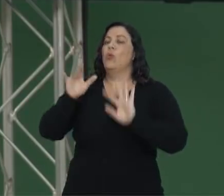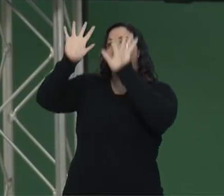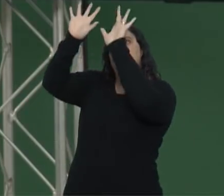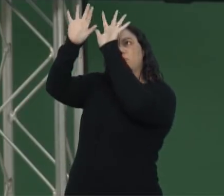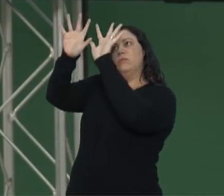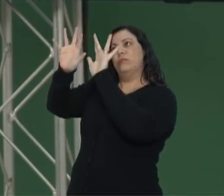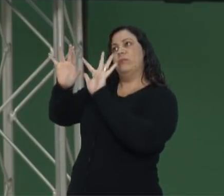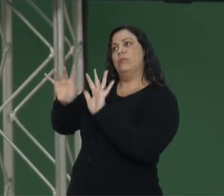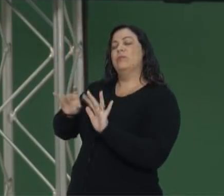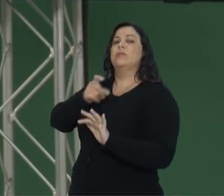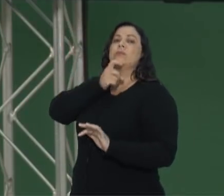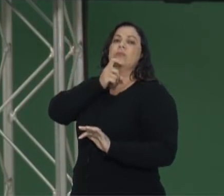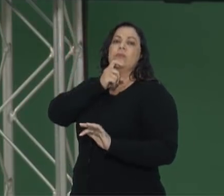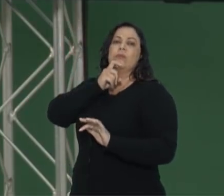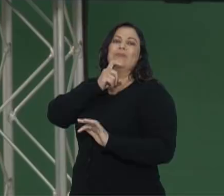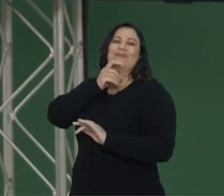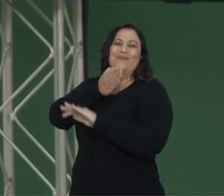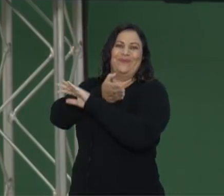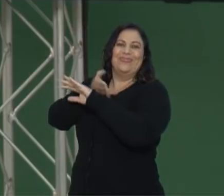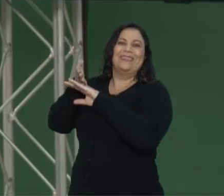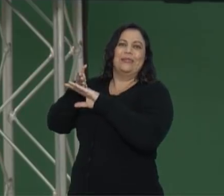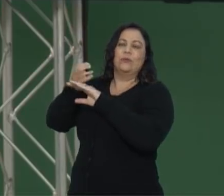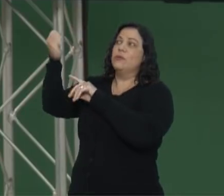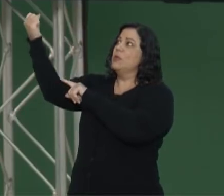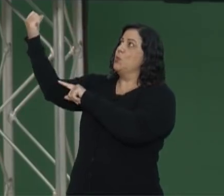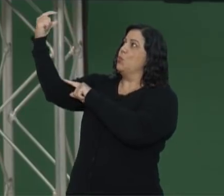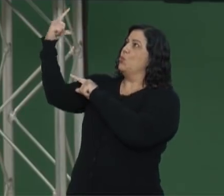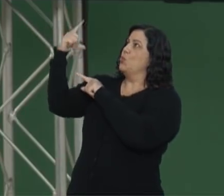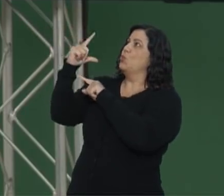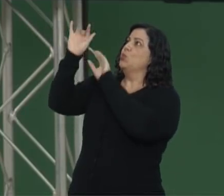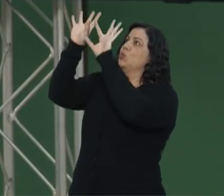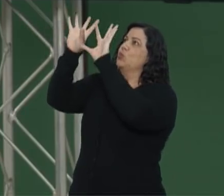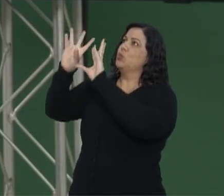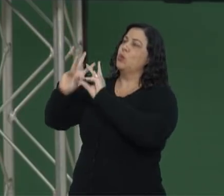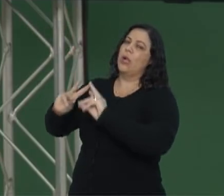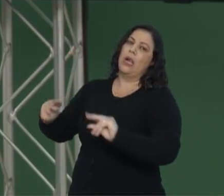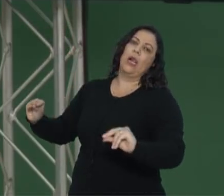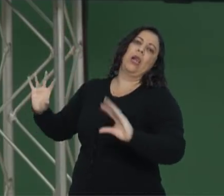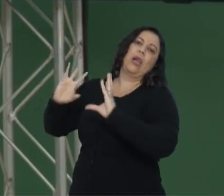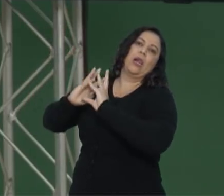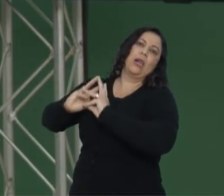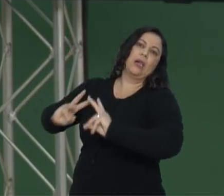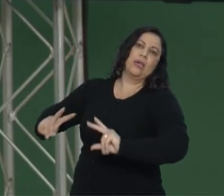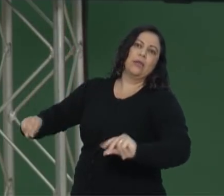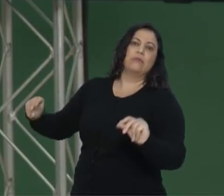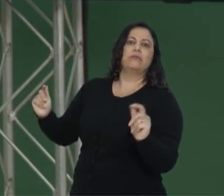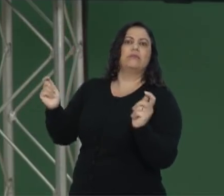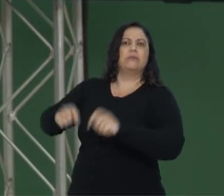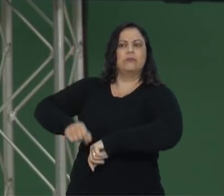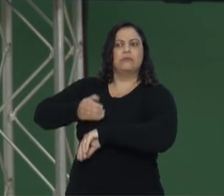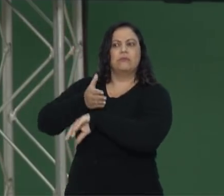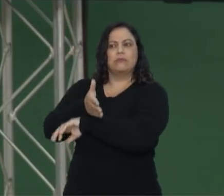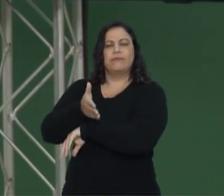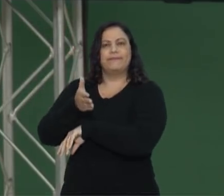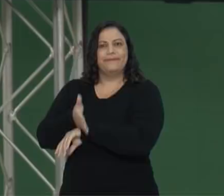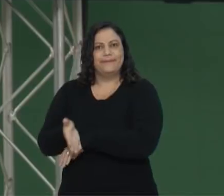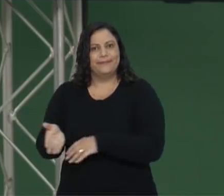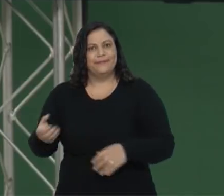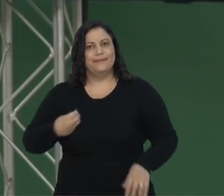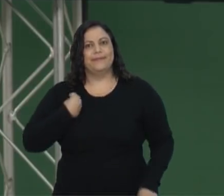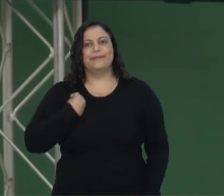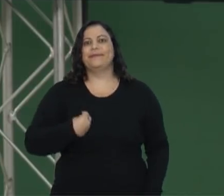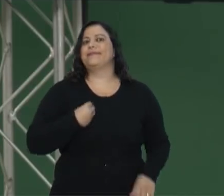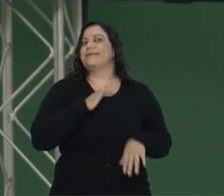e formou um gelo. E vem o sol e derrete. Não teve a nossa participação. Por isso, a nossa aula hoje fala